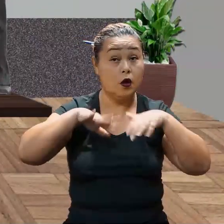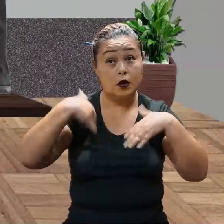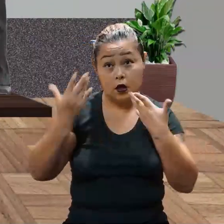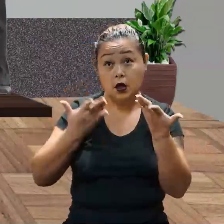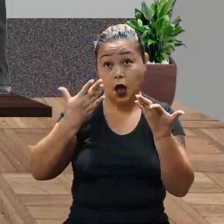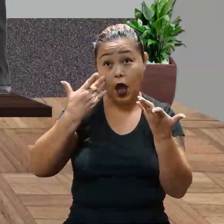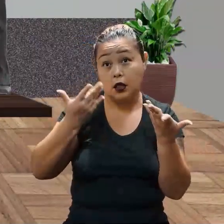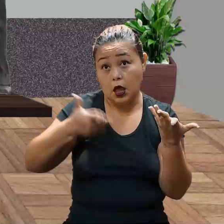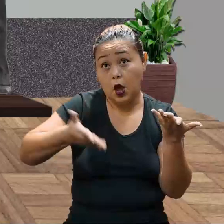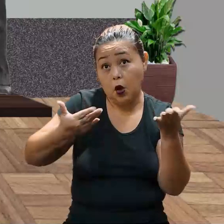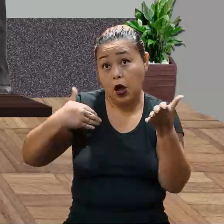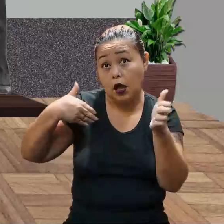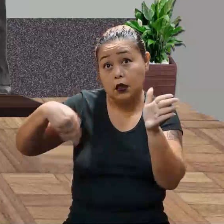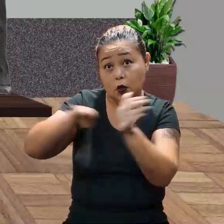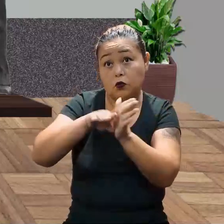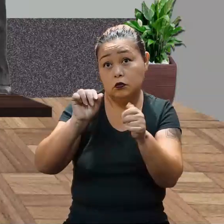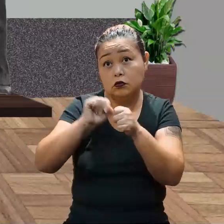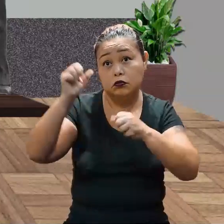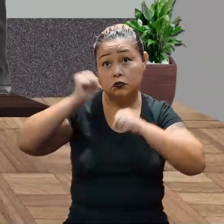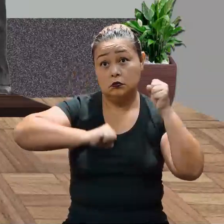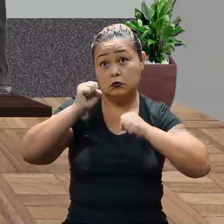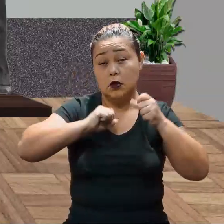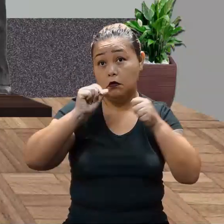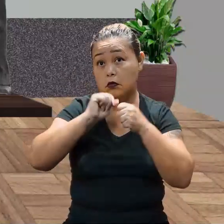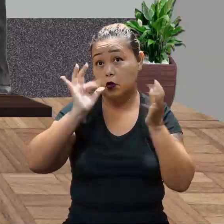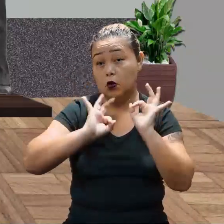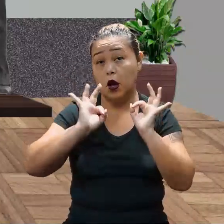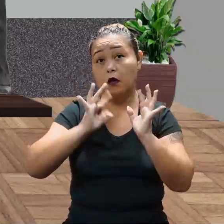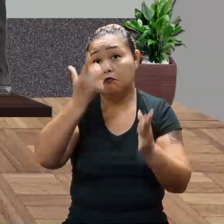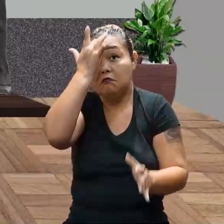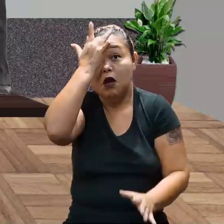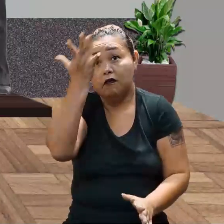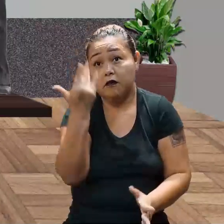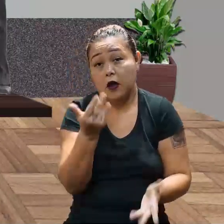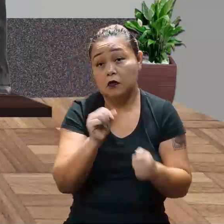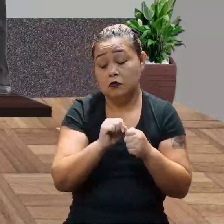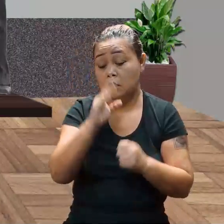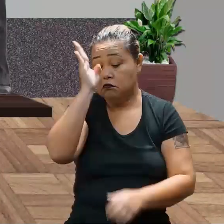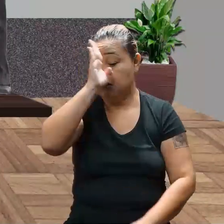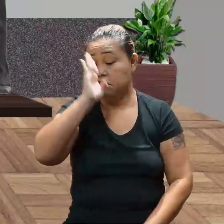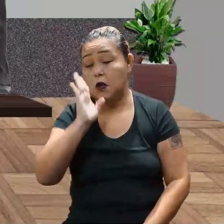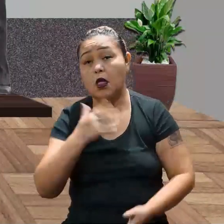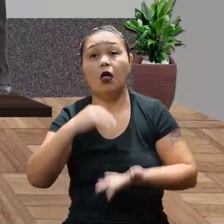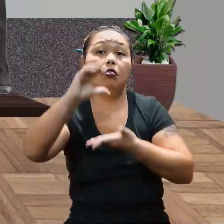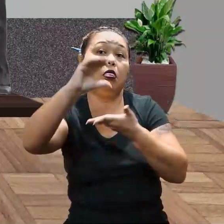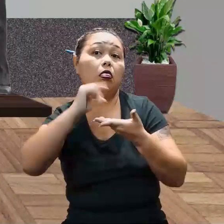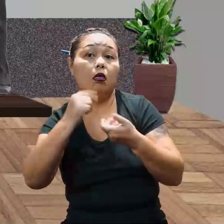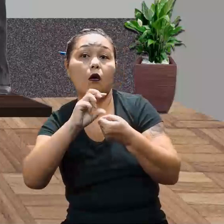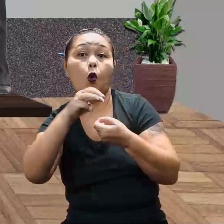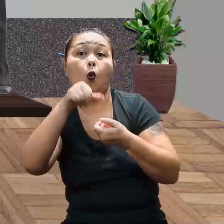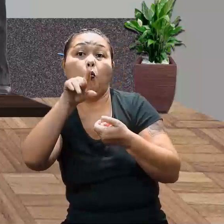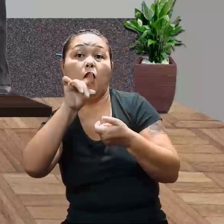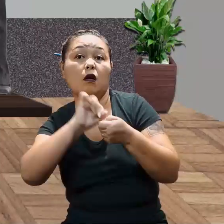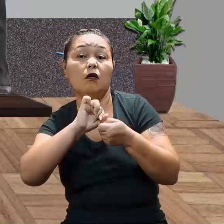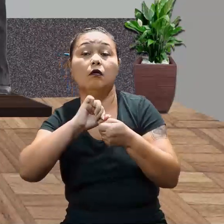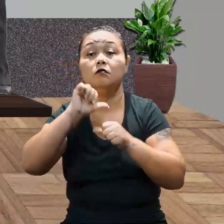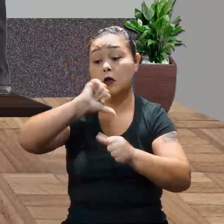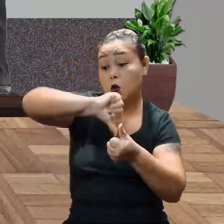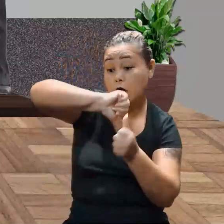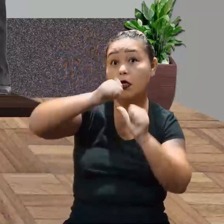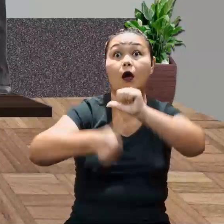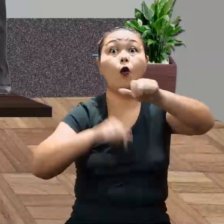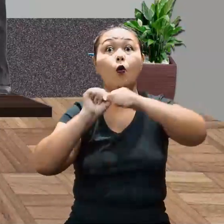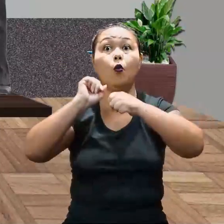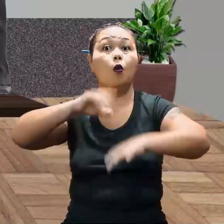hoje eles batem o pé para o Brasil não se industrializar, porque é muito mais fácil o Brasil viver de commodities do que o Brasil se transformar